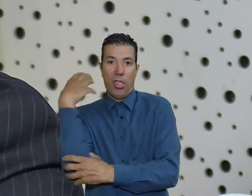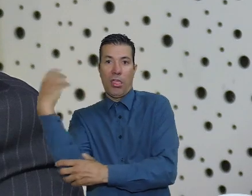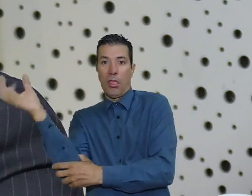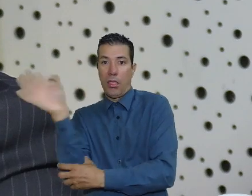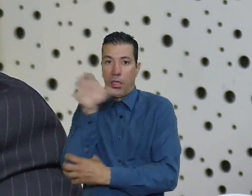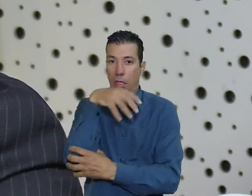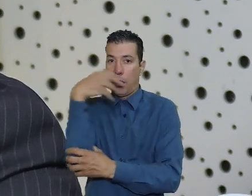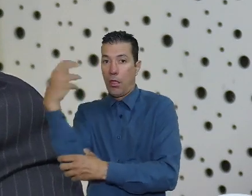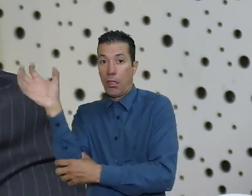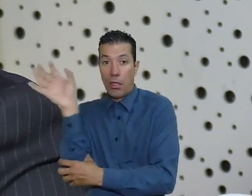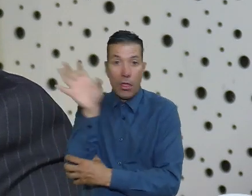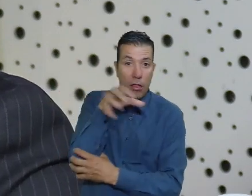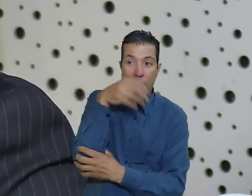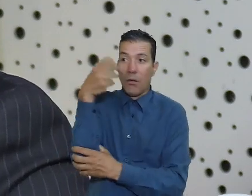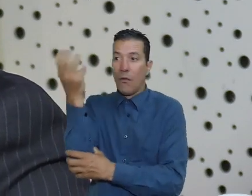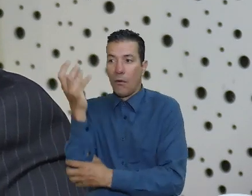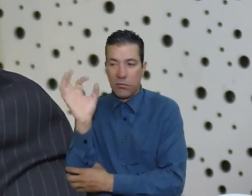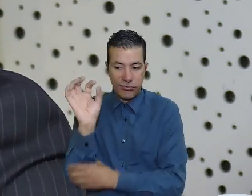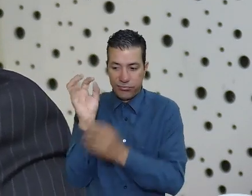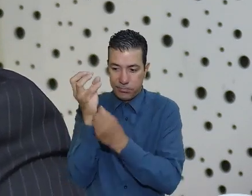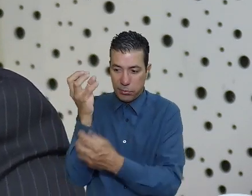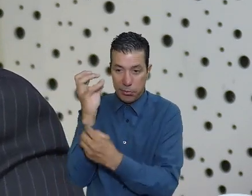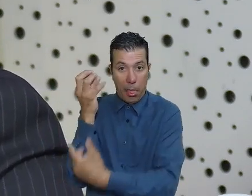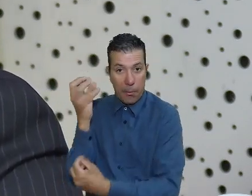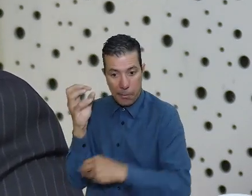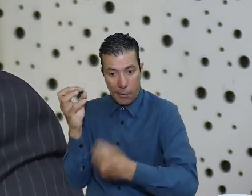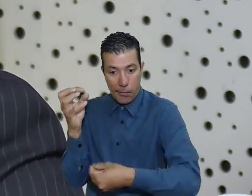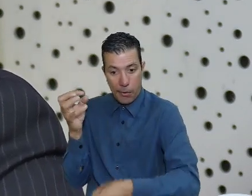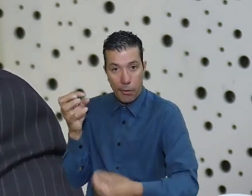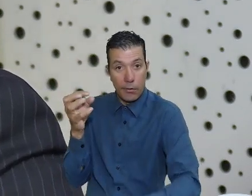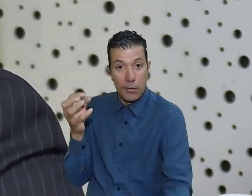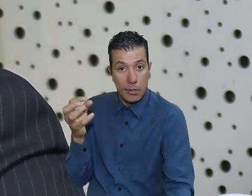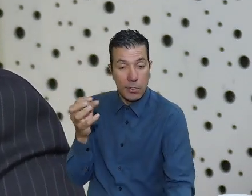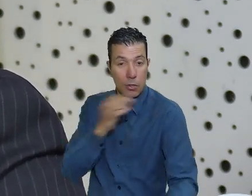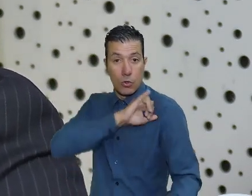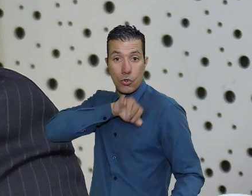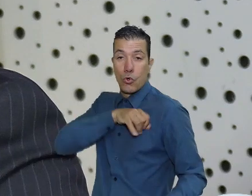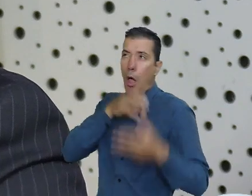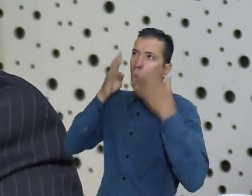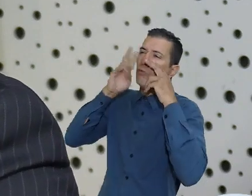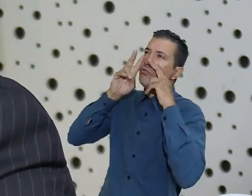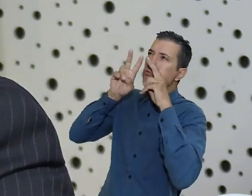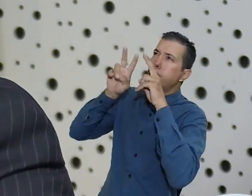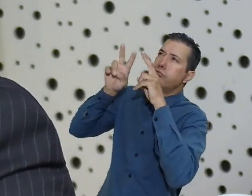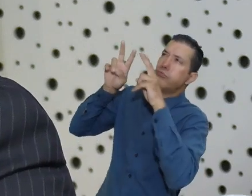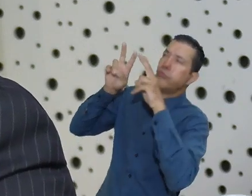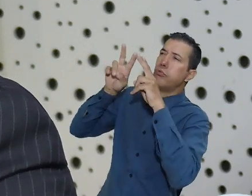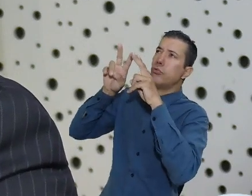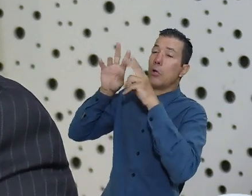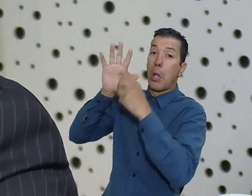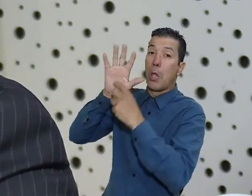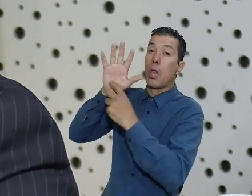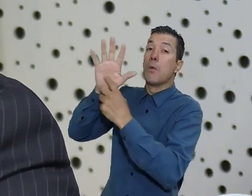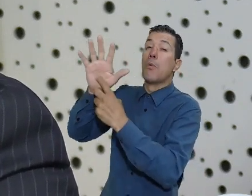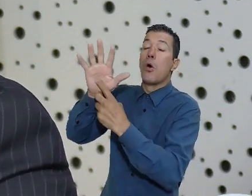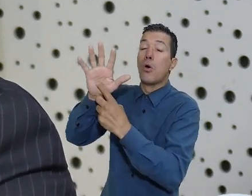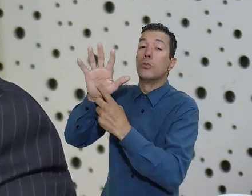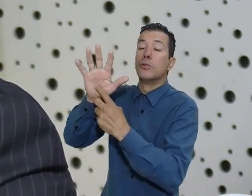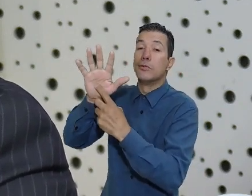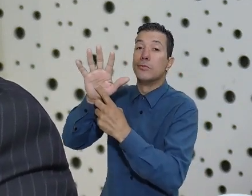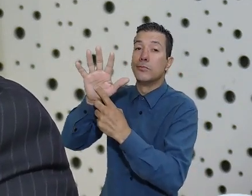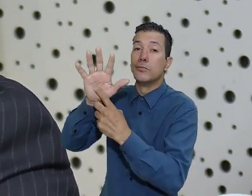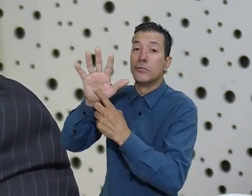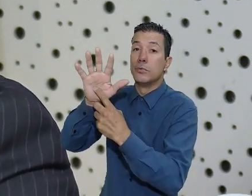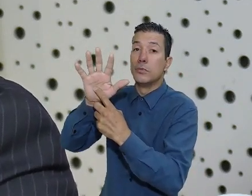deixa cair os seus figos verdes. Então, o apóstolo João, dentro da visão, ele enfatiza aqui várias vezes falando